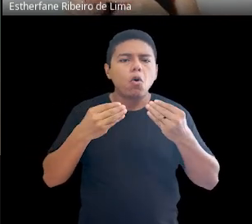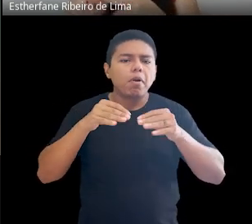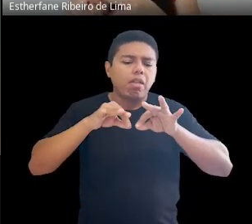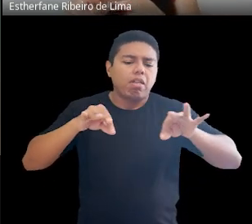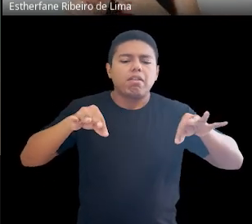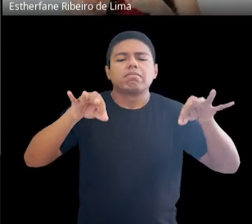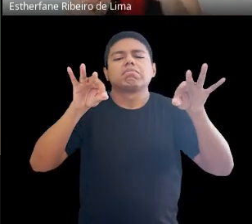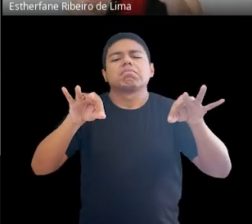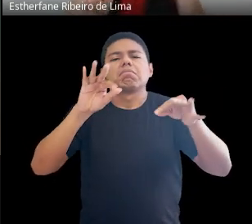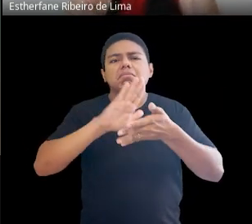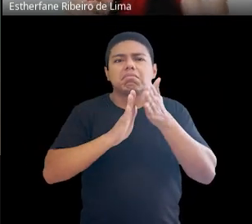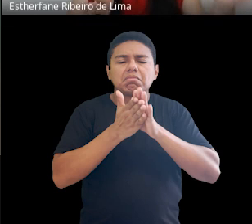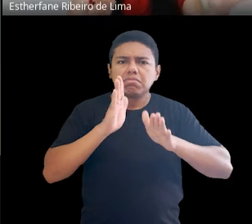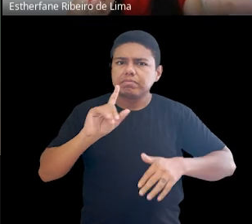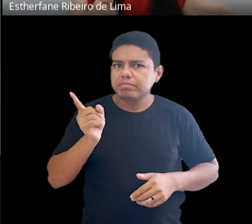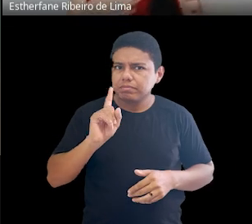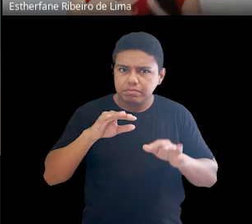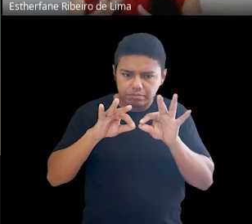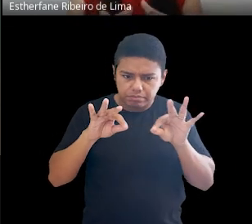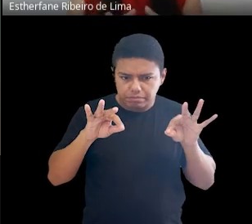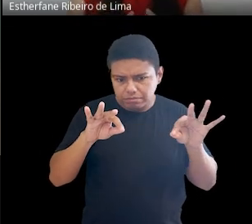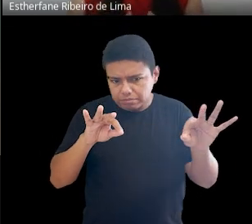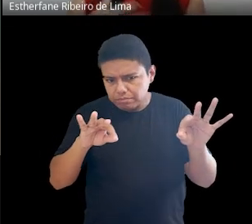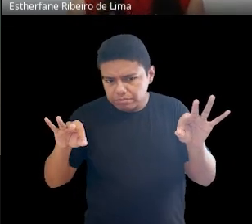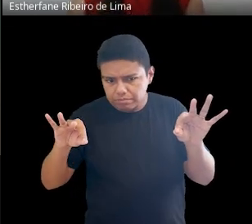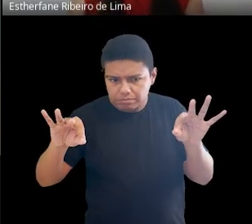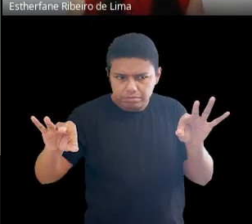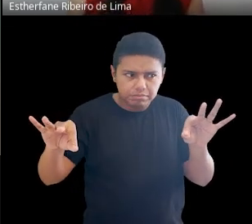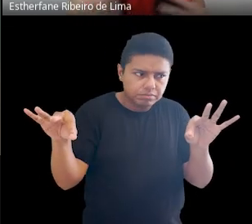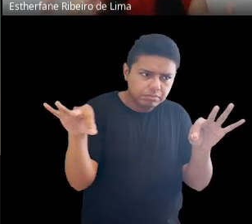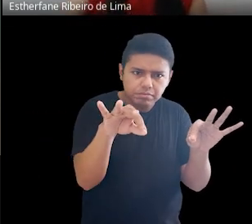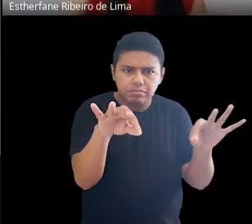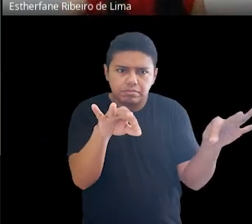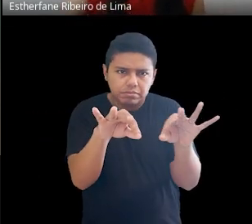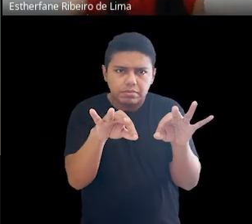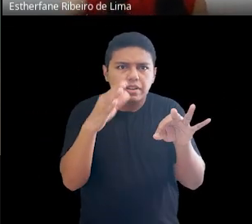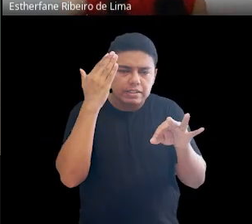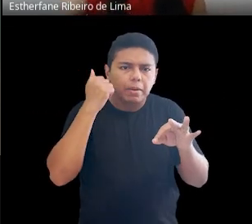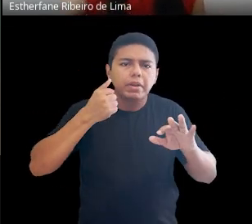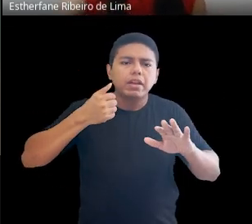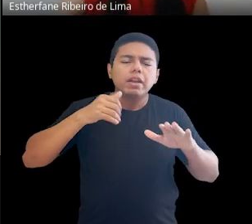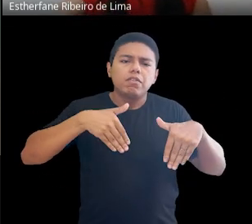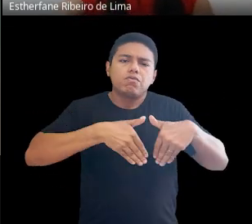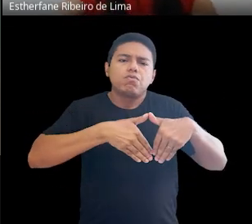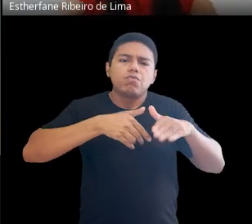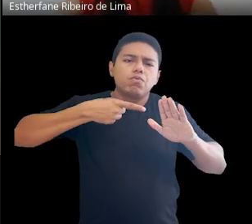É importante você realizar para poder delimitar a altura de fundo de útero para ficar com mais